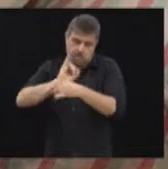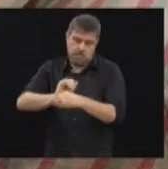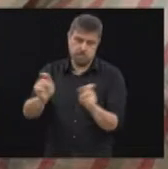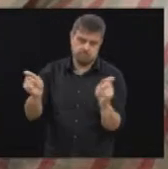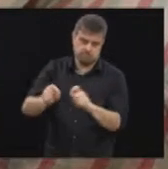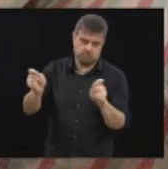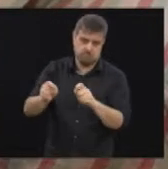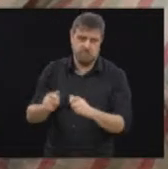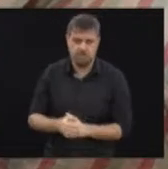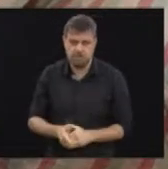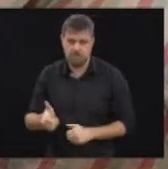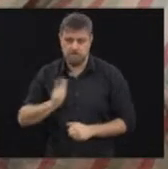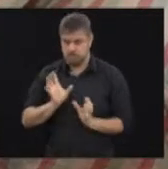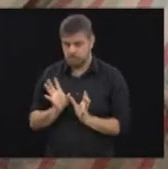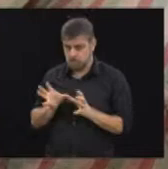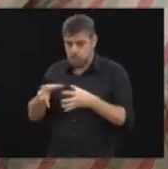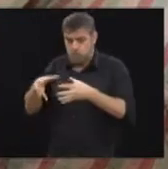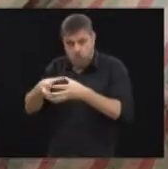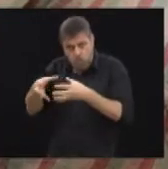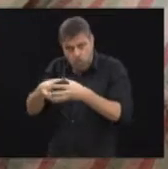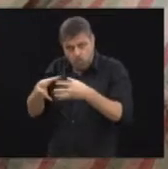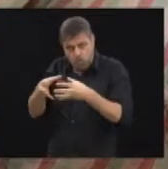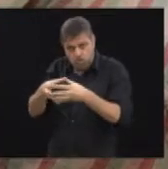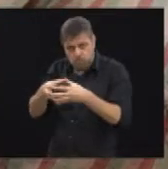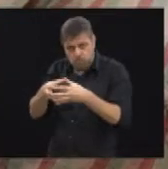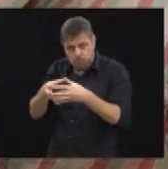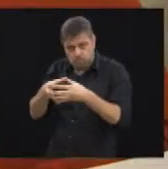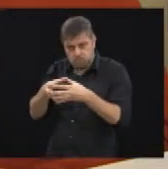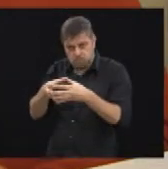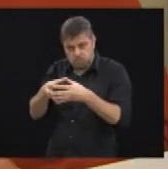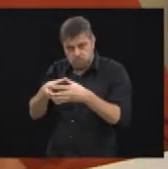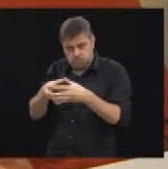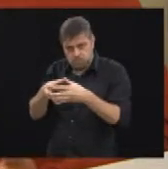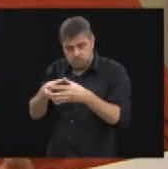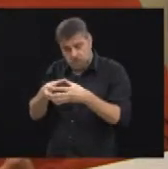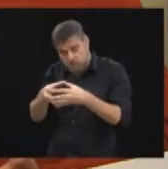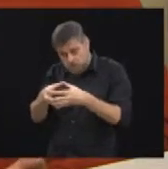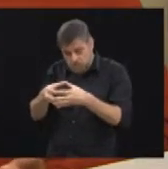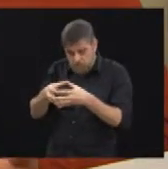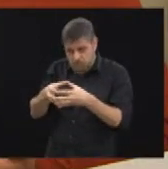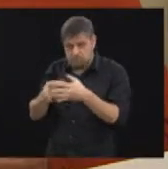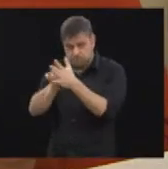da própria internet, né? Existem grupos de